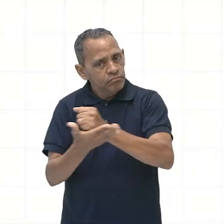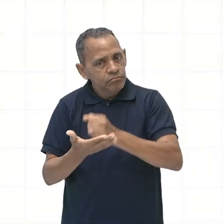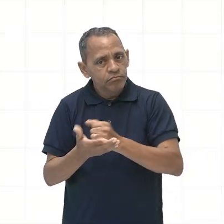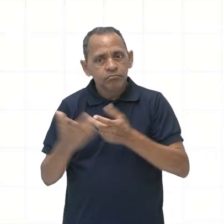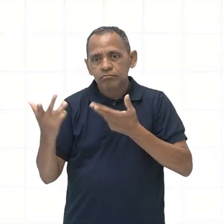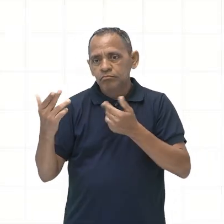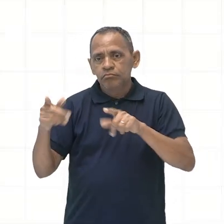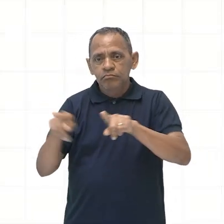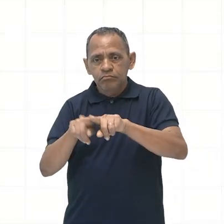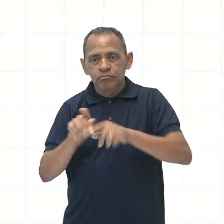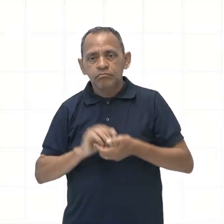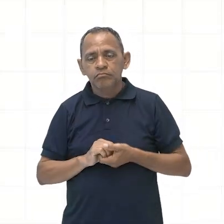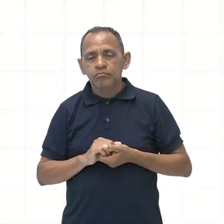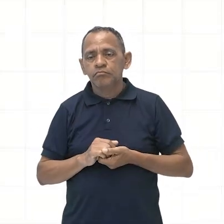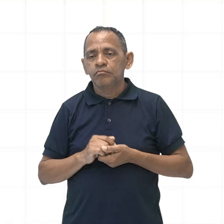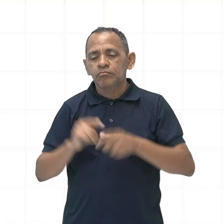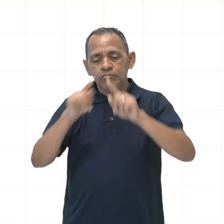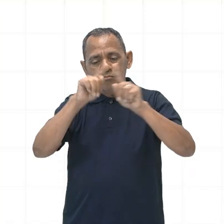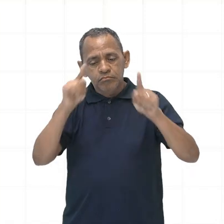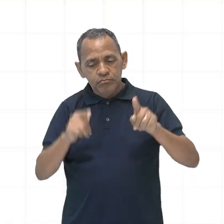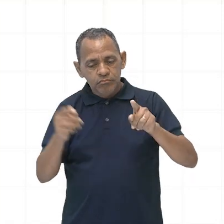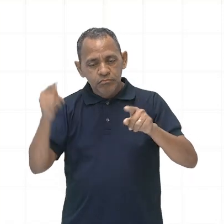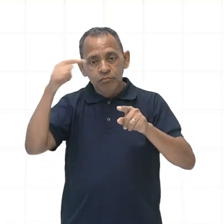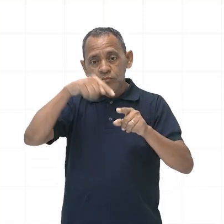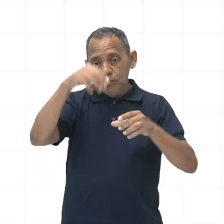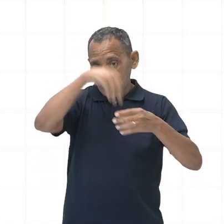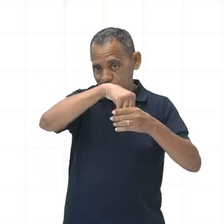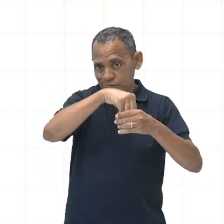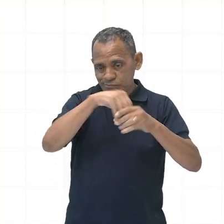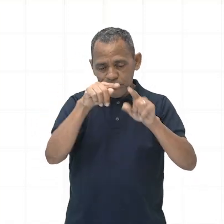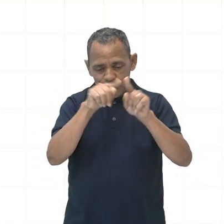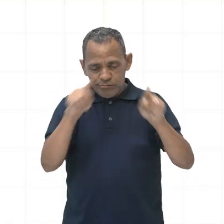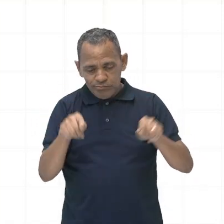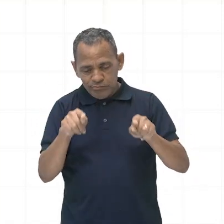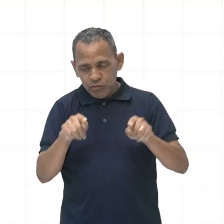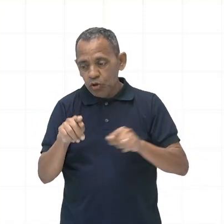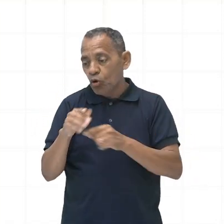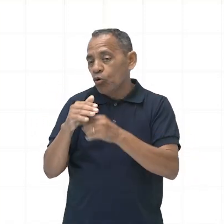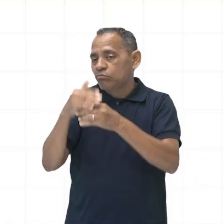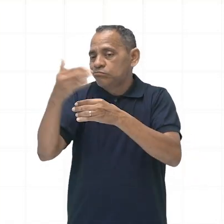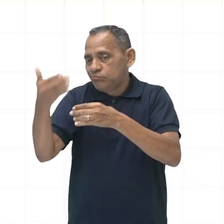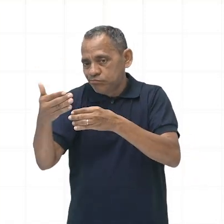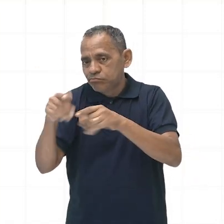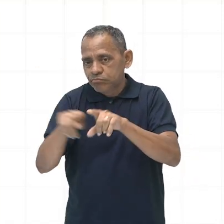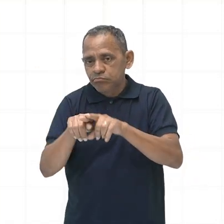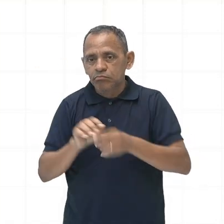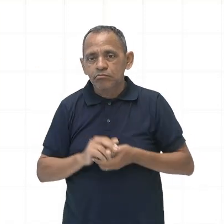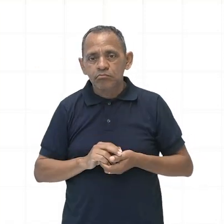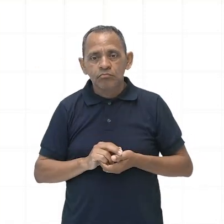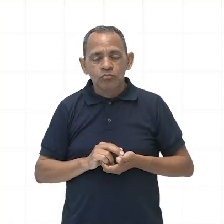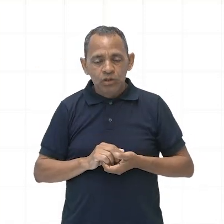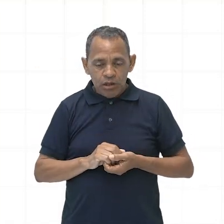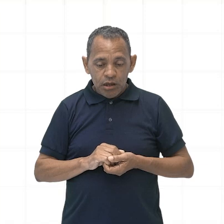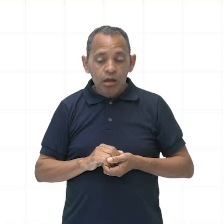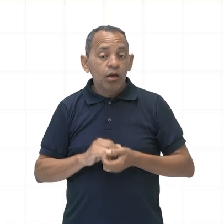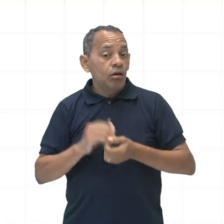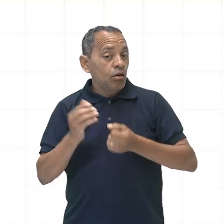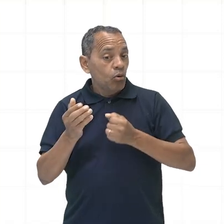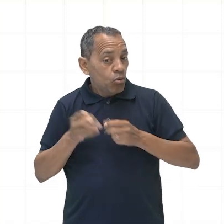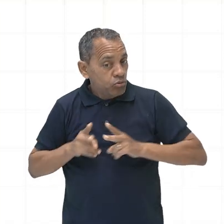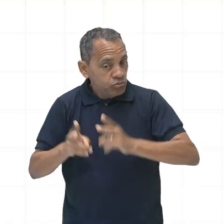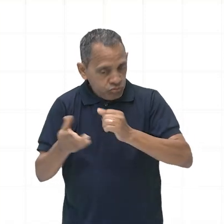de dentro do parênteses e um está do lado de fora do parênteses, eles são multiplicados. A regra diz que nós